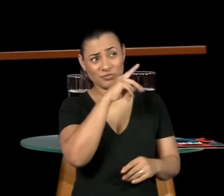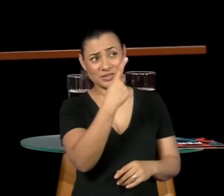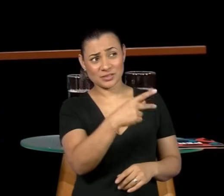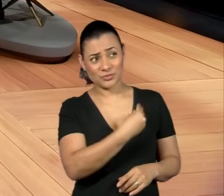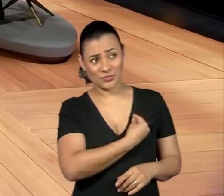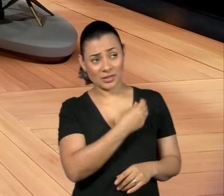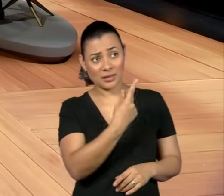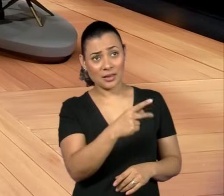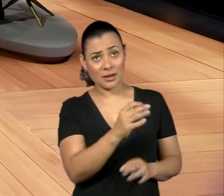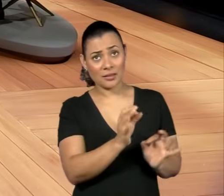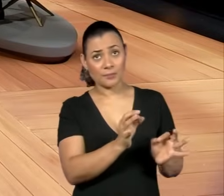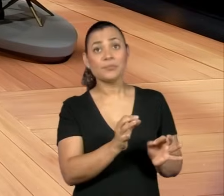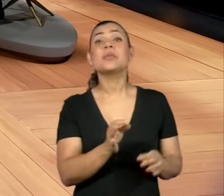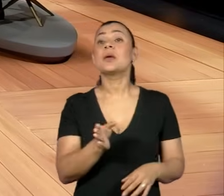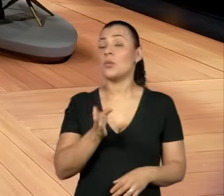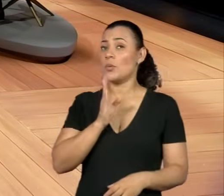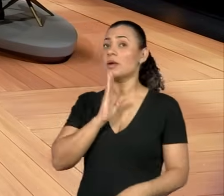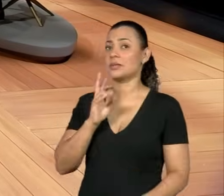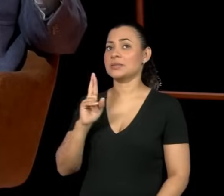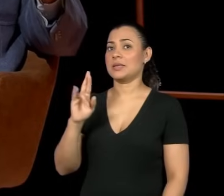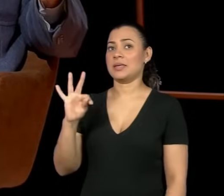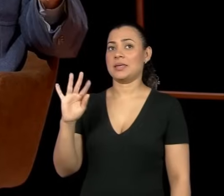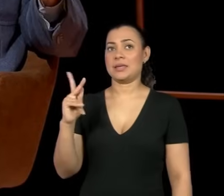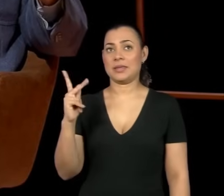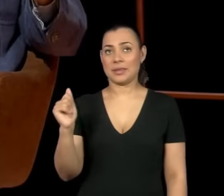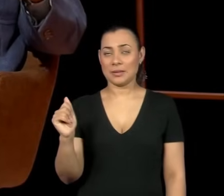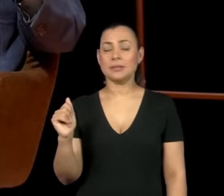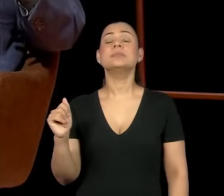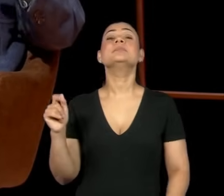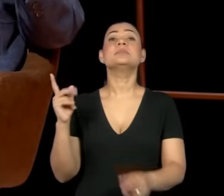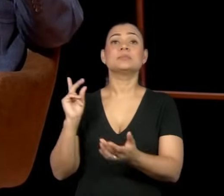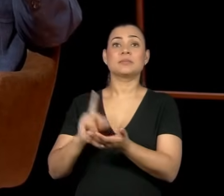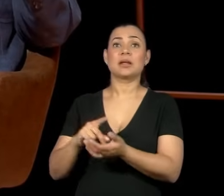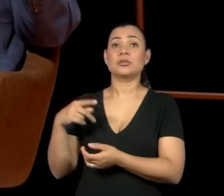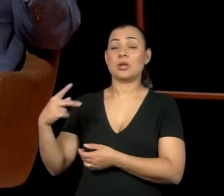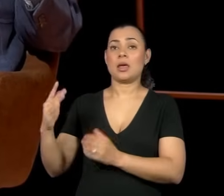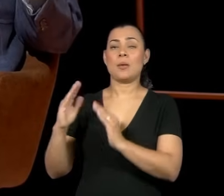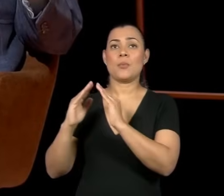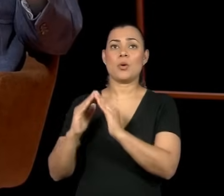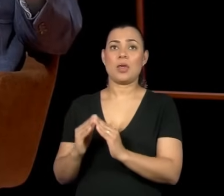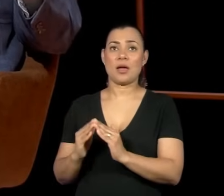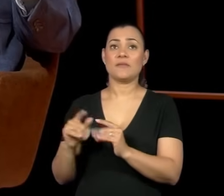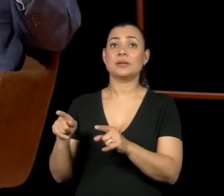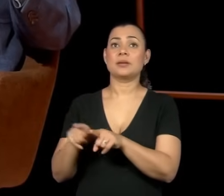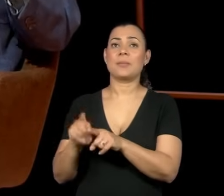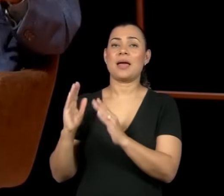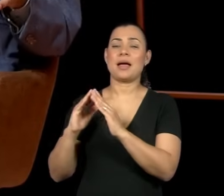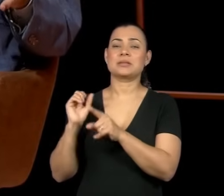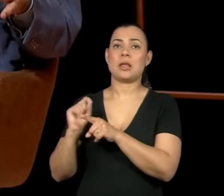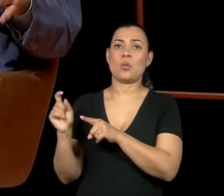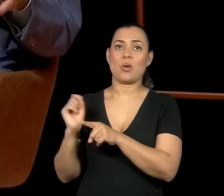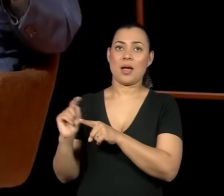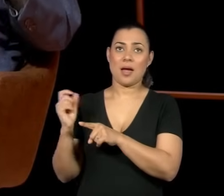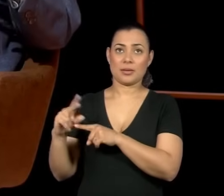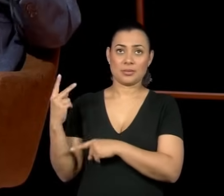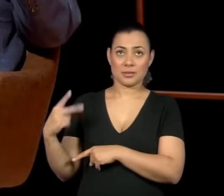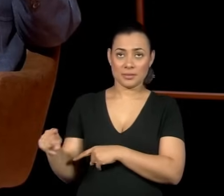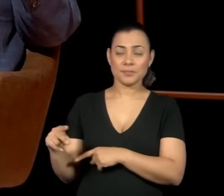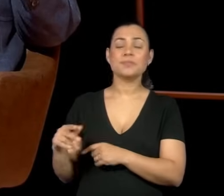vida dela, né? Eu conheci a Rita Lee, levada pela Elis. Ela morava numa casa alugada, atrás do cemitério